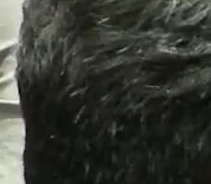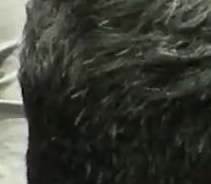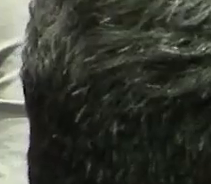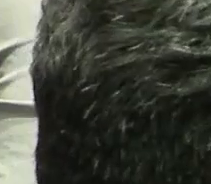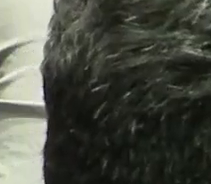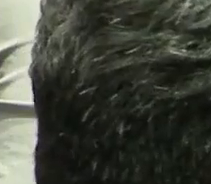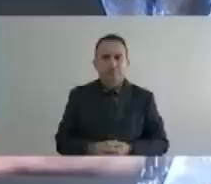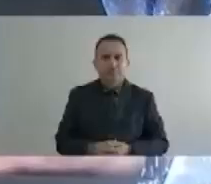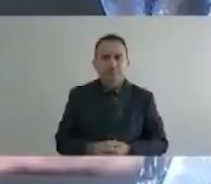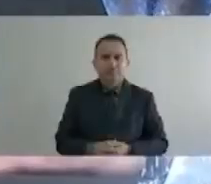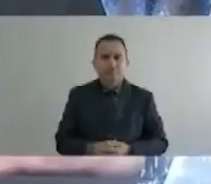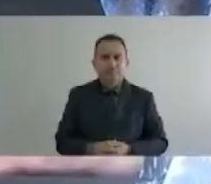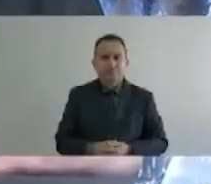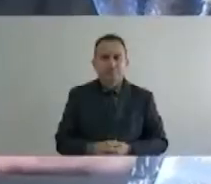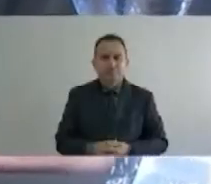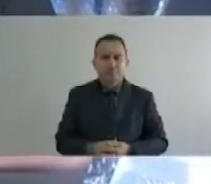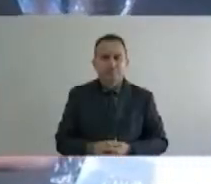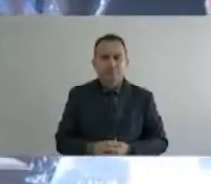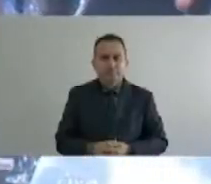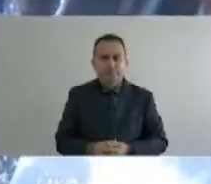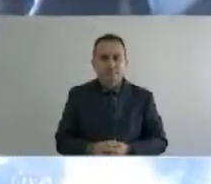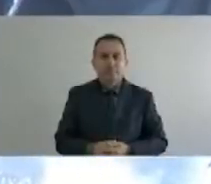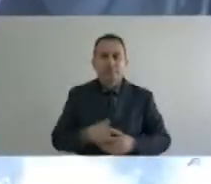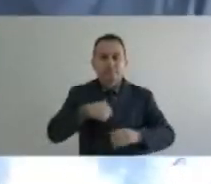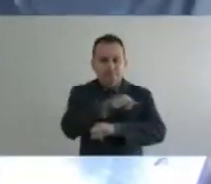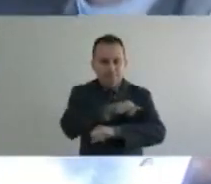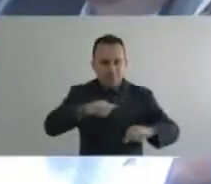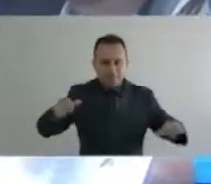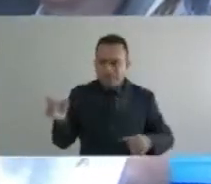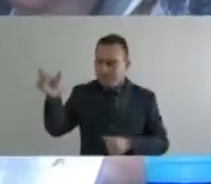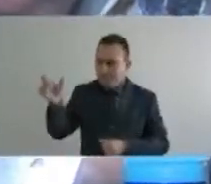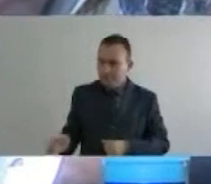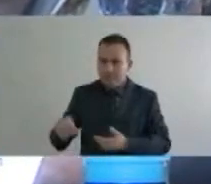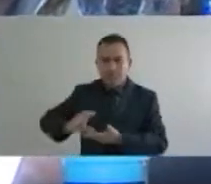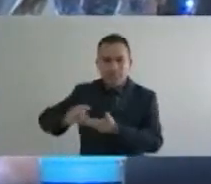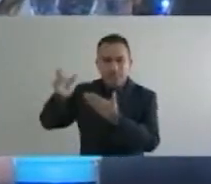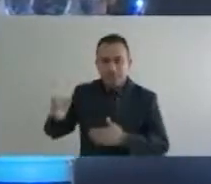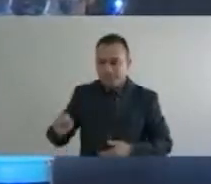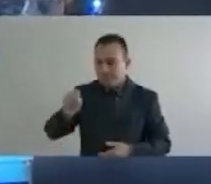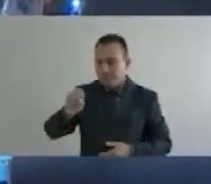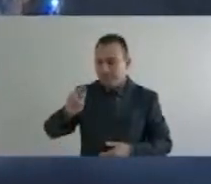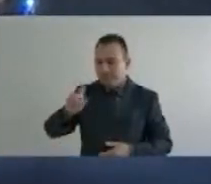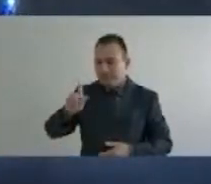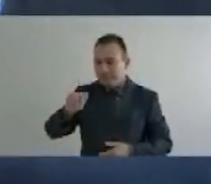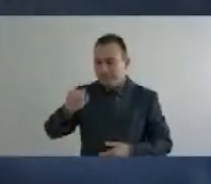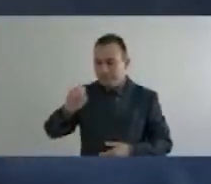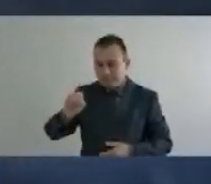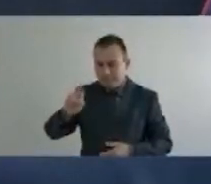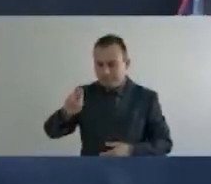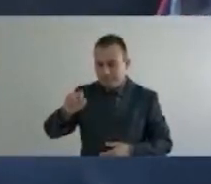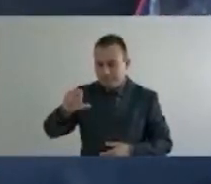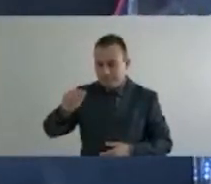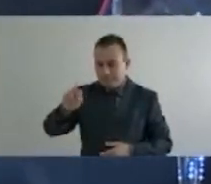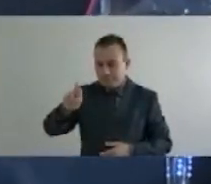de Contas. Declaro empossado o excelentíssimo senhor conselheiro Sérgio Ricardo de Almeida